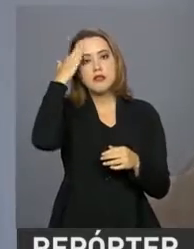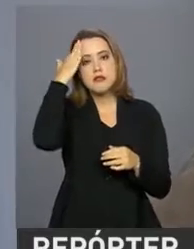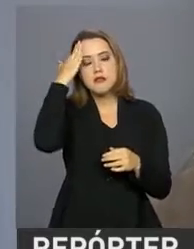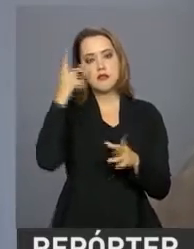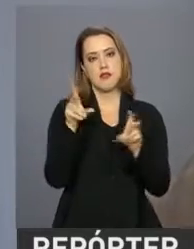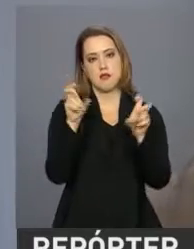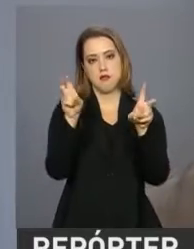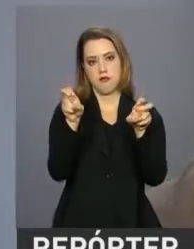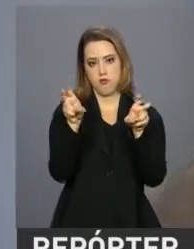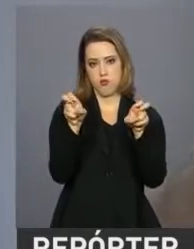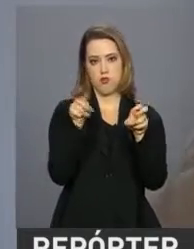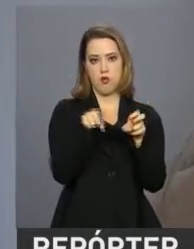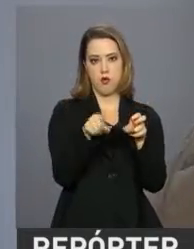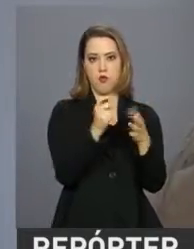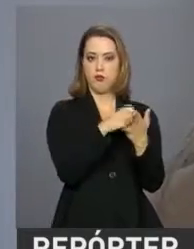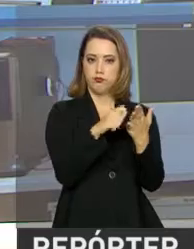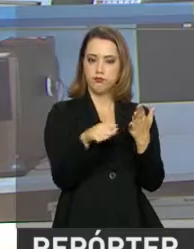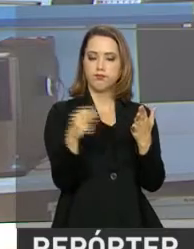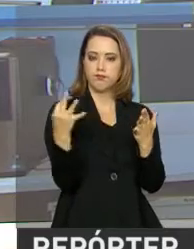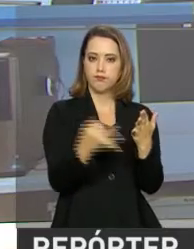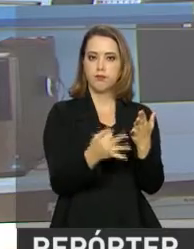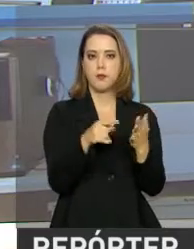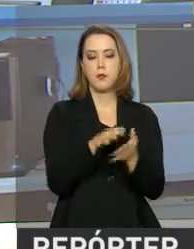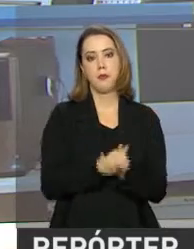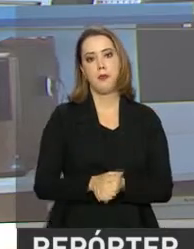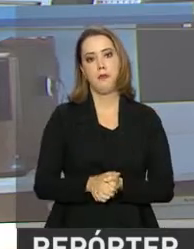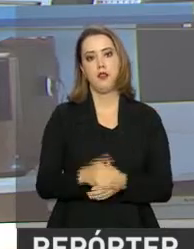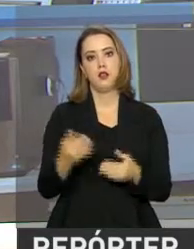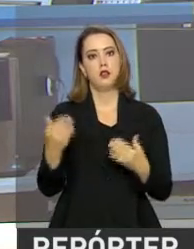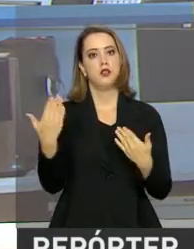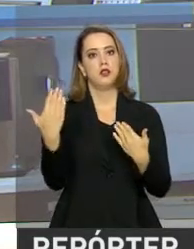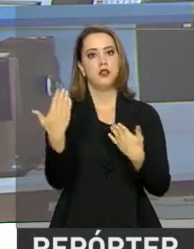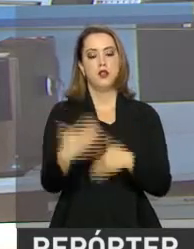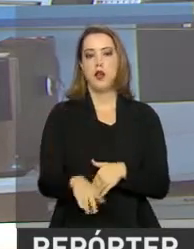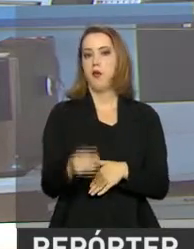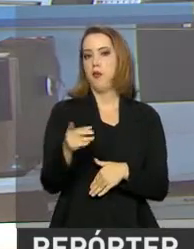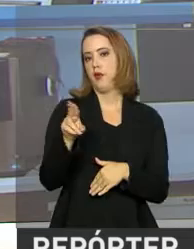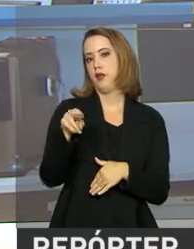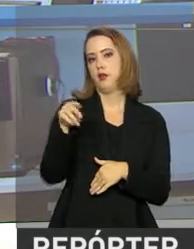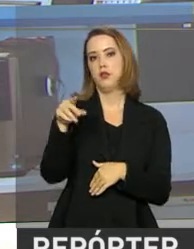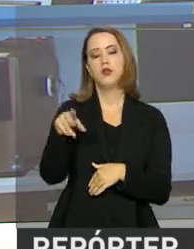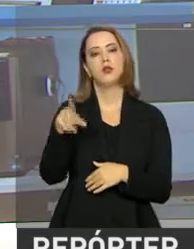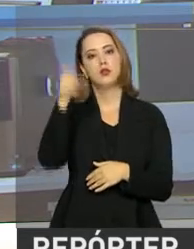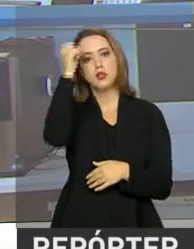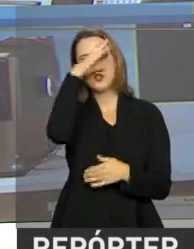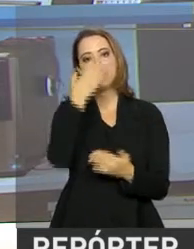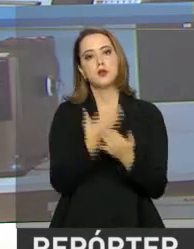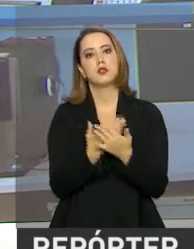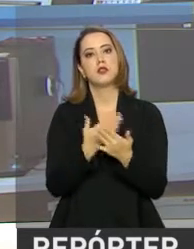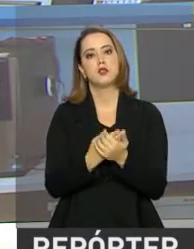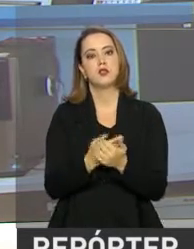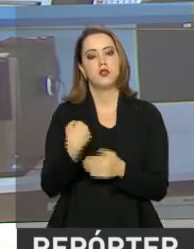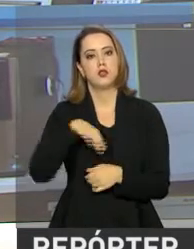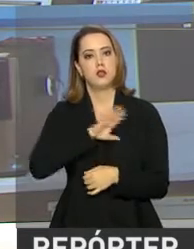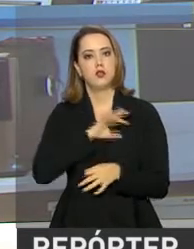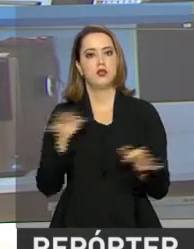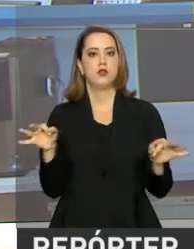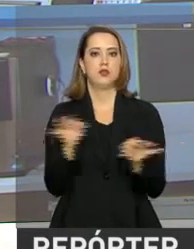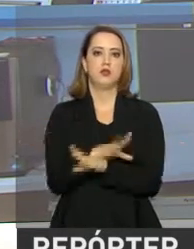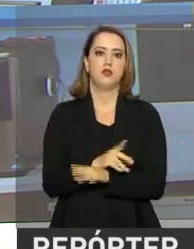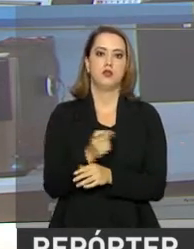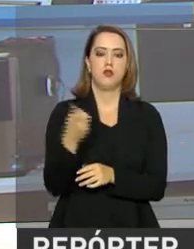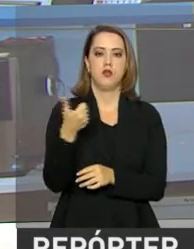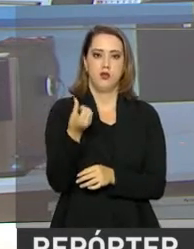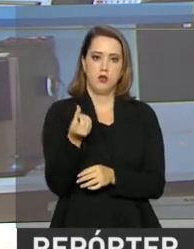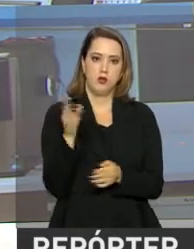forma mais do que de estrutura é de conteúdo a prova muito difícil para quem estuda e nós ficamos por aqui voltamos a qualquer momento ou